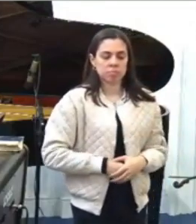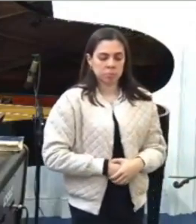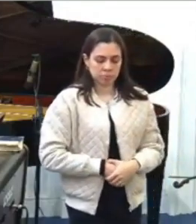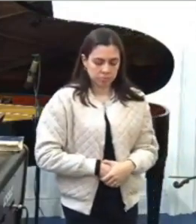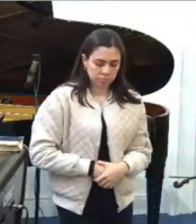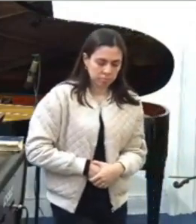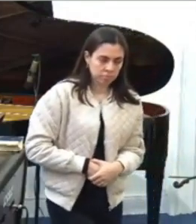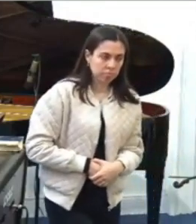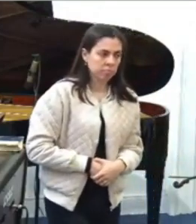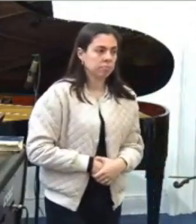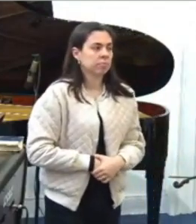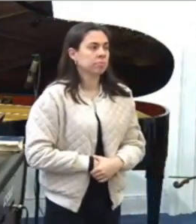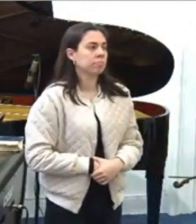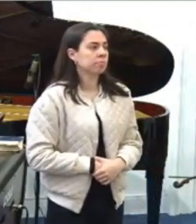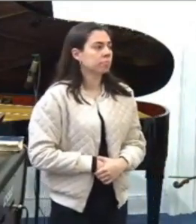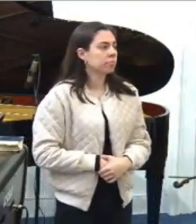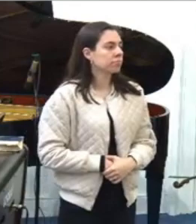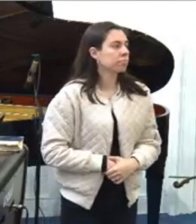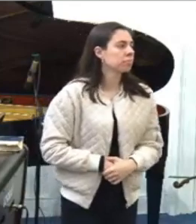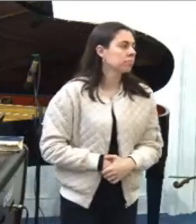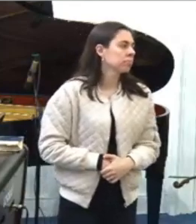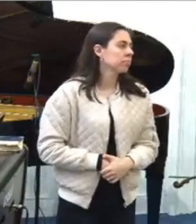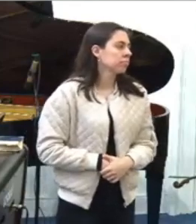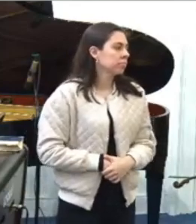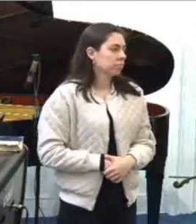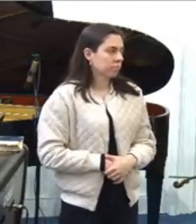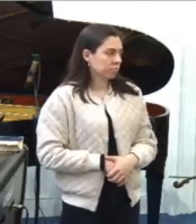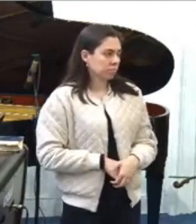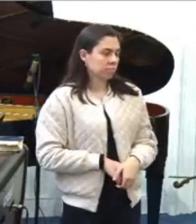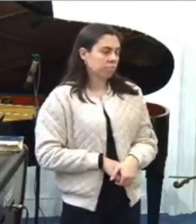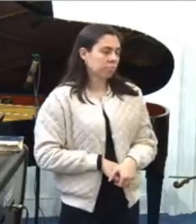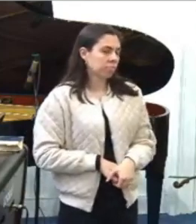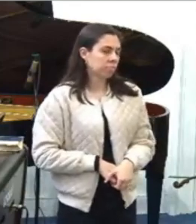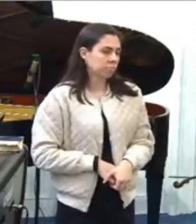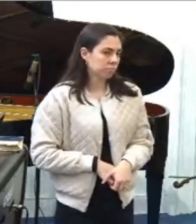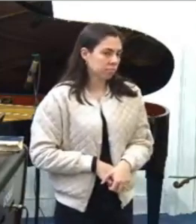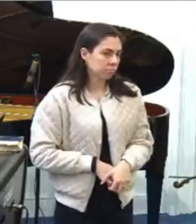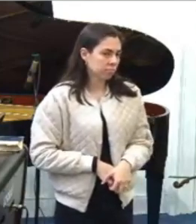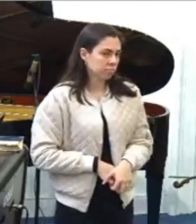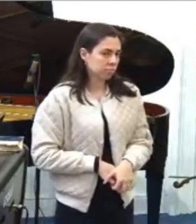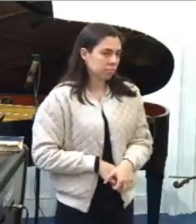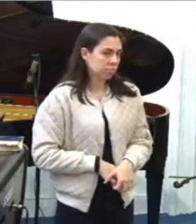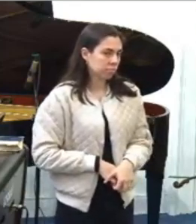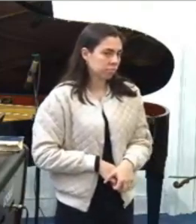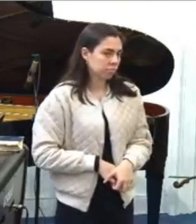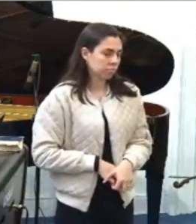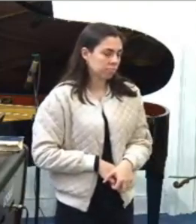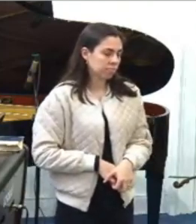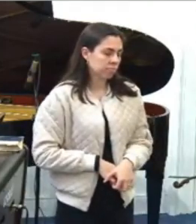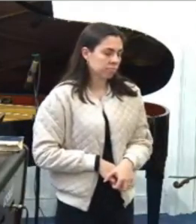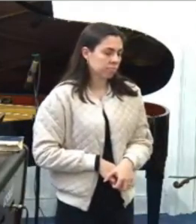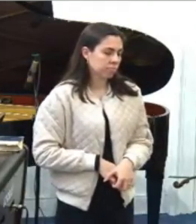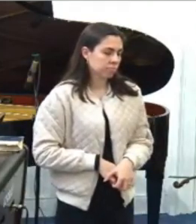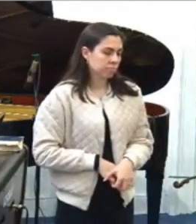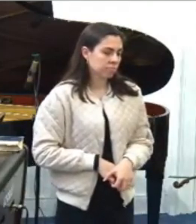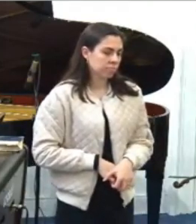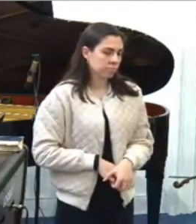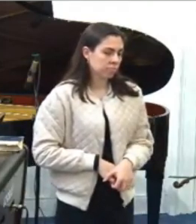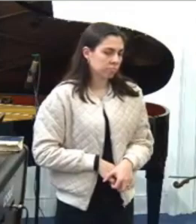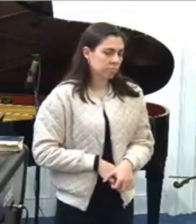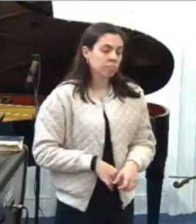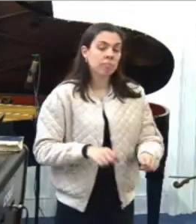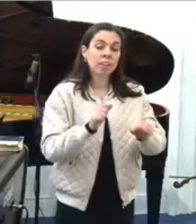mortos. E quando eu escuto uma esposa dizendo que a grande esperança é